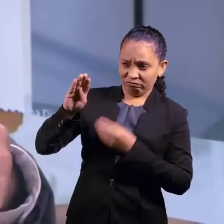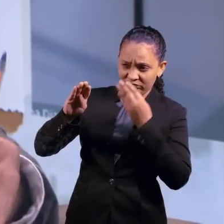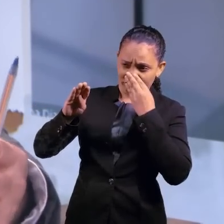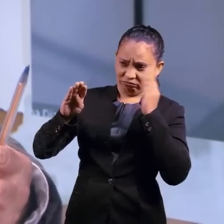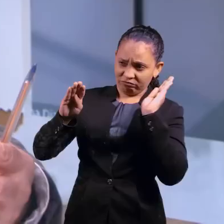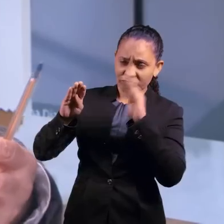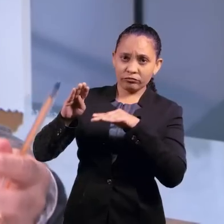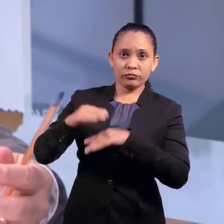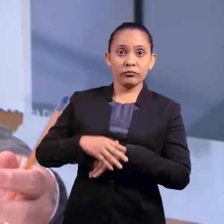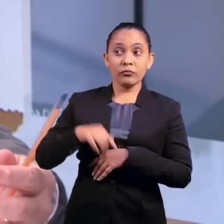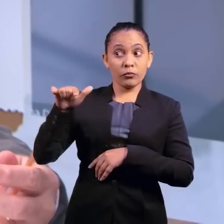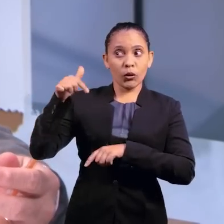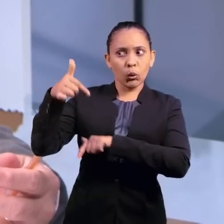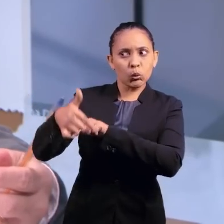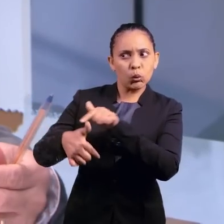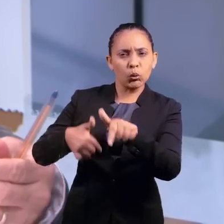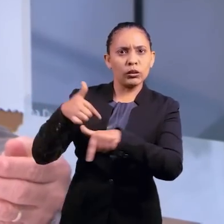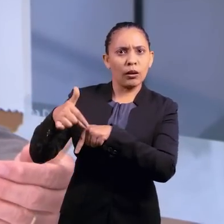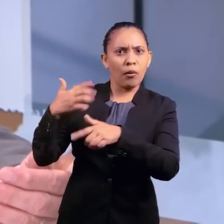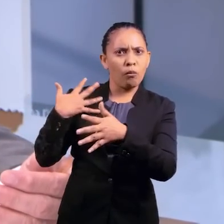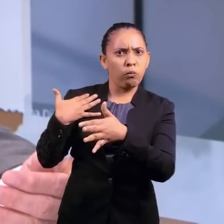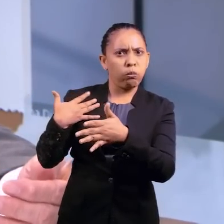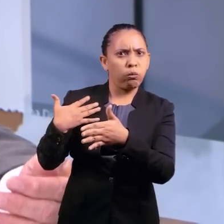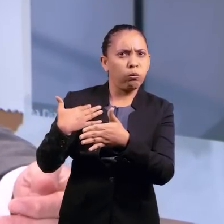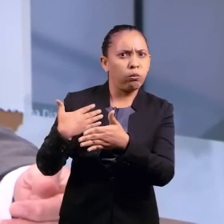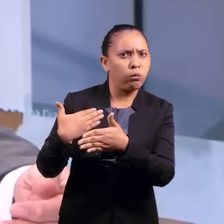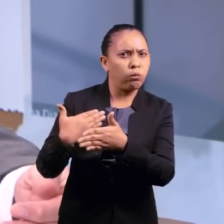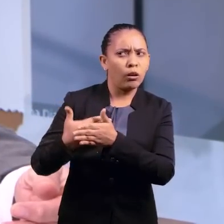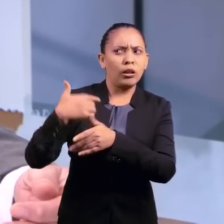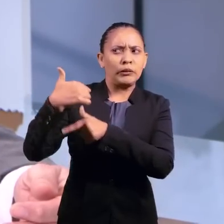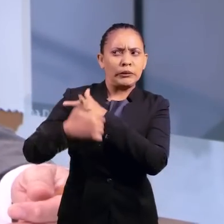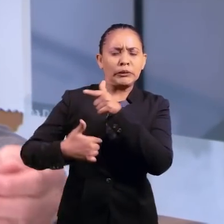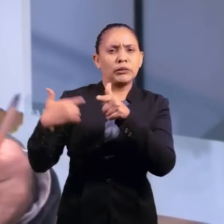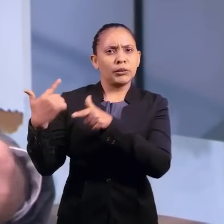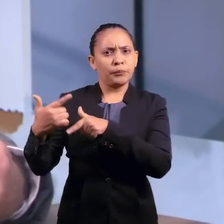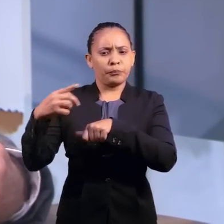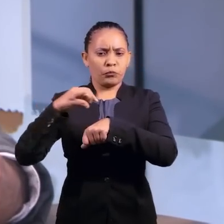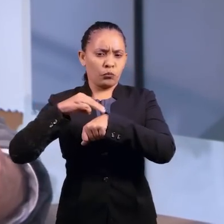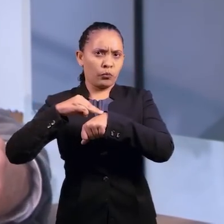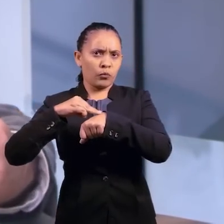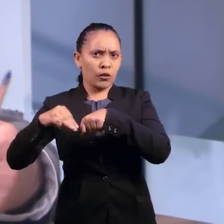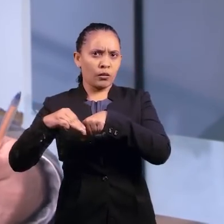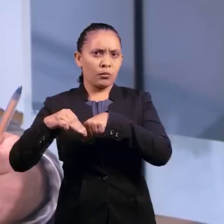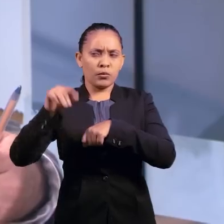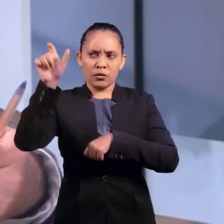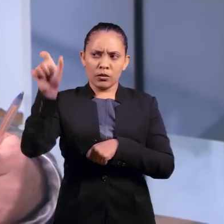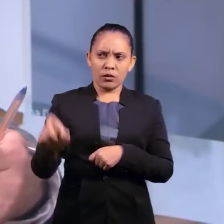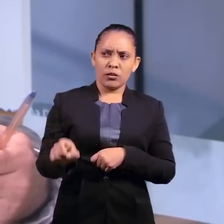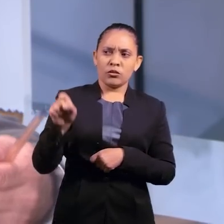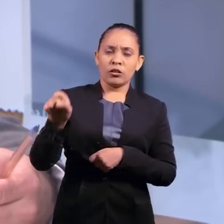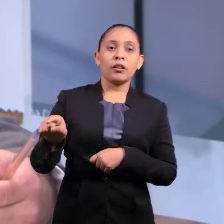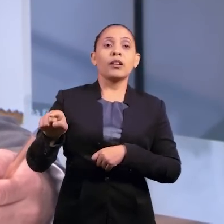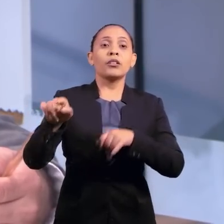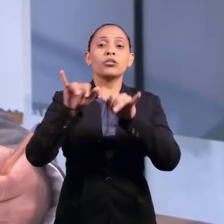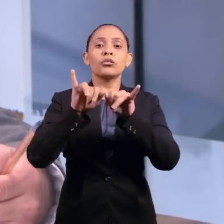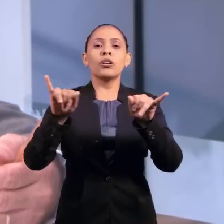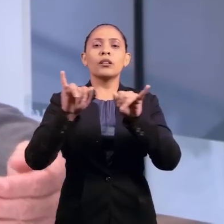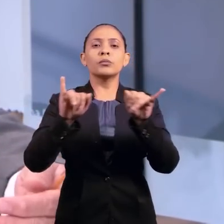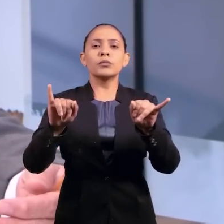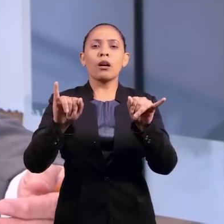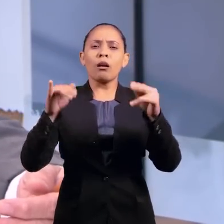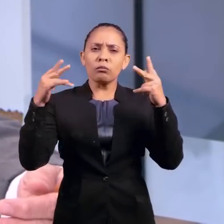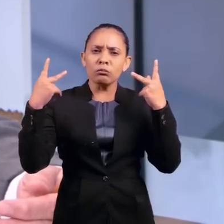o trabalho que ele fez depois quando ele começou a exercer o seu ministério, o trabalho de levar